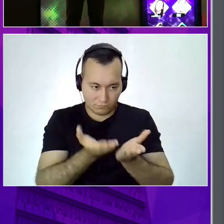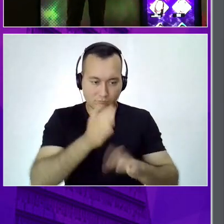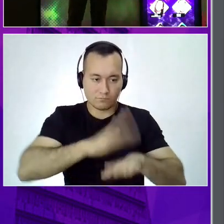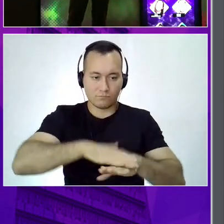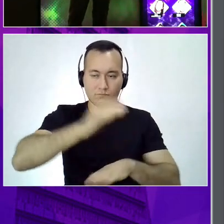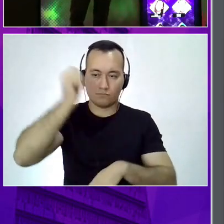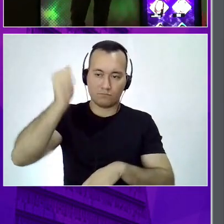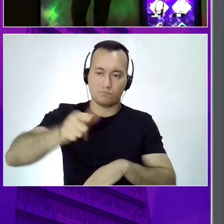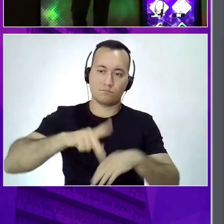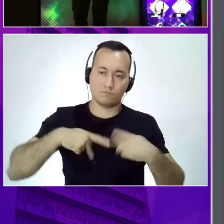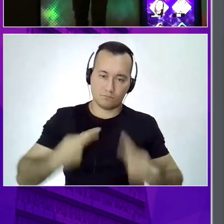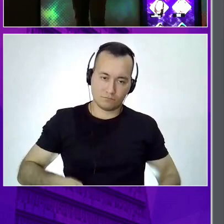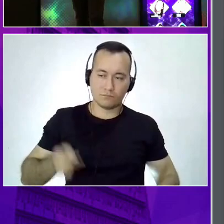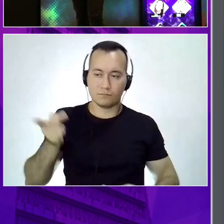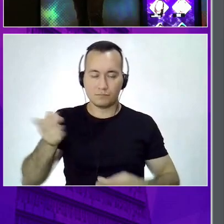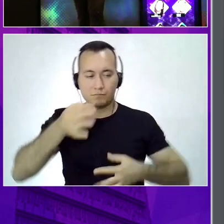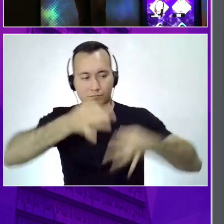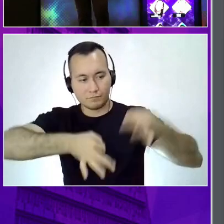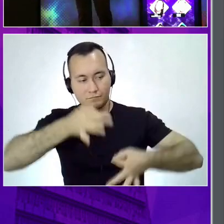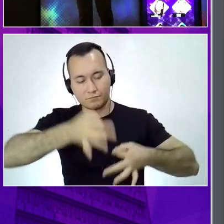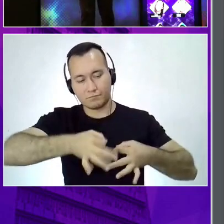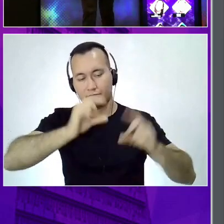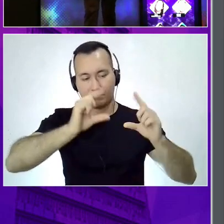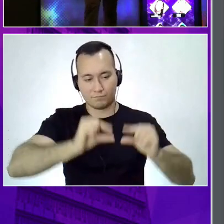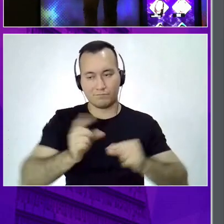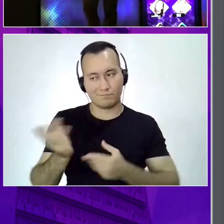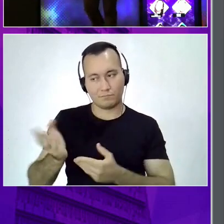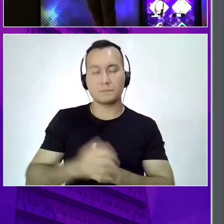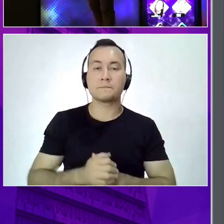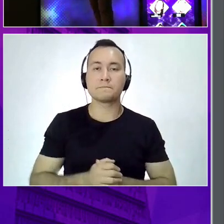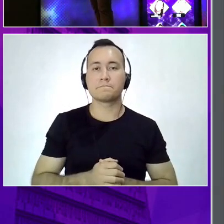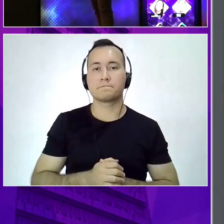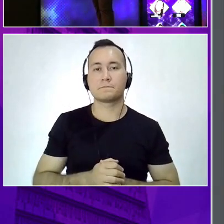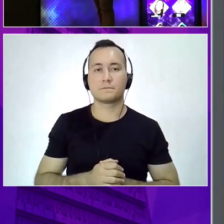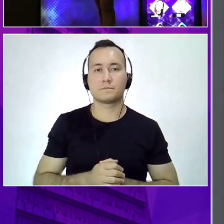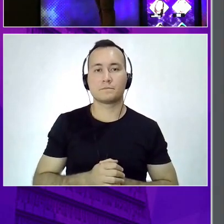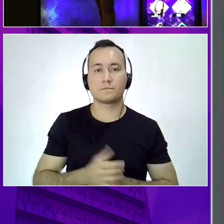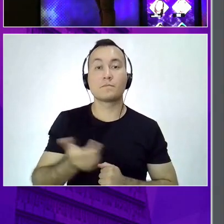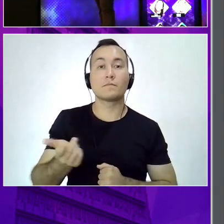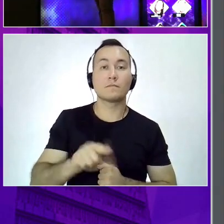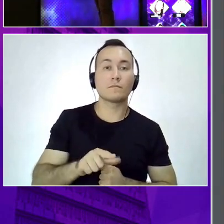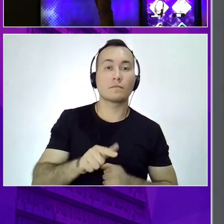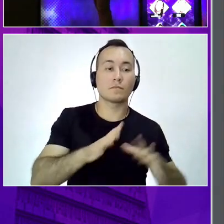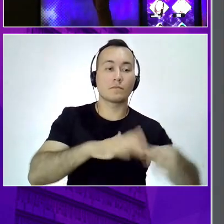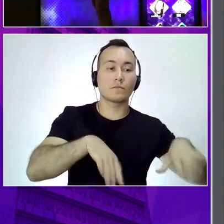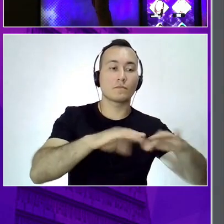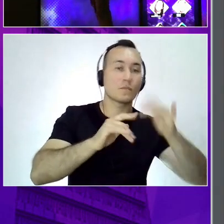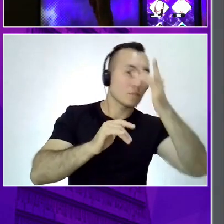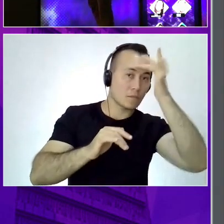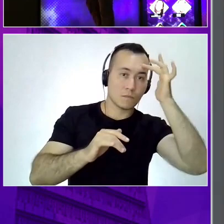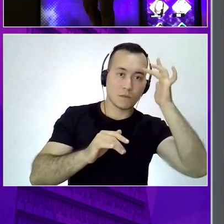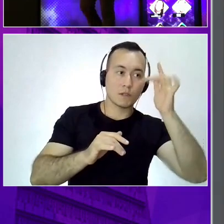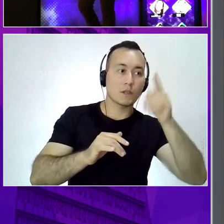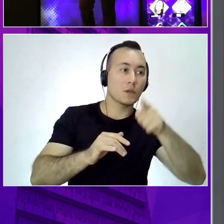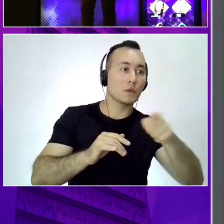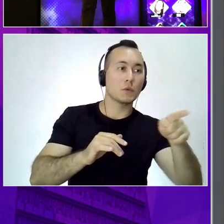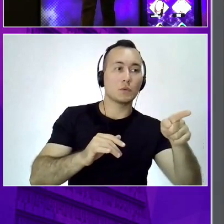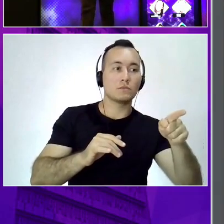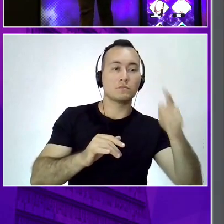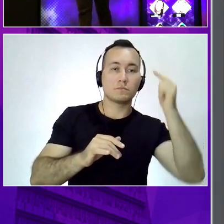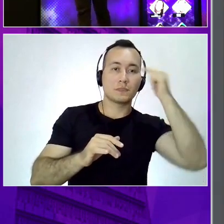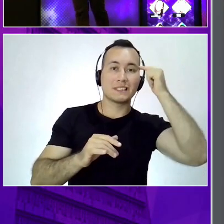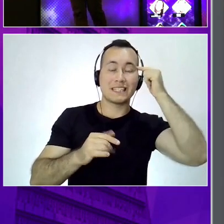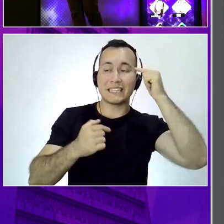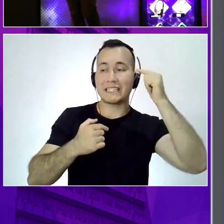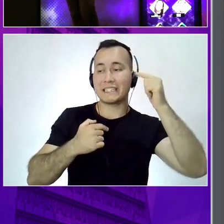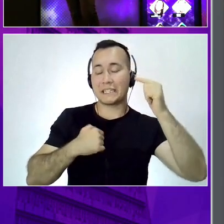Ou seja, as pessoas não sabem muito qual é o seu próximo passo, o que eu tenho que fazer para crescer, né? E quando a gente